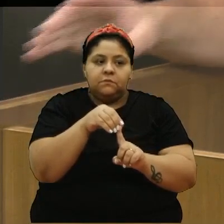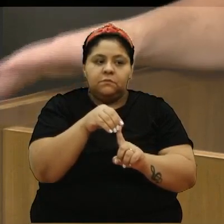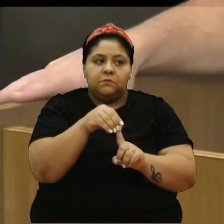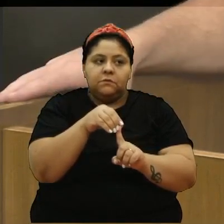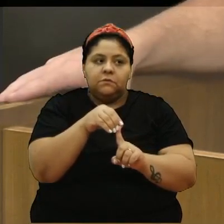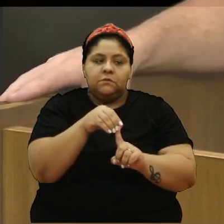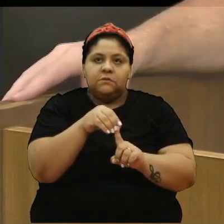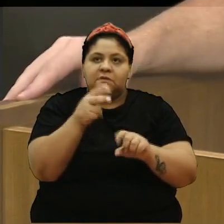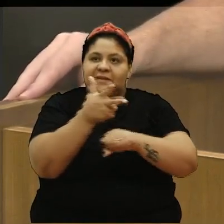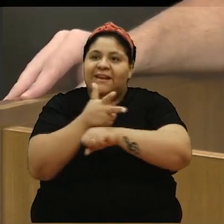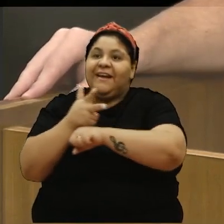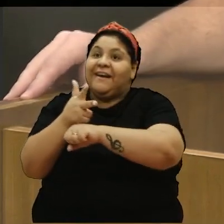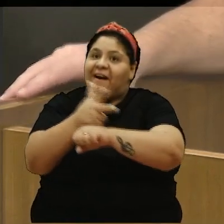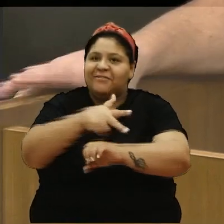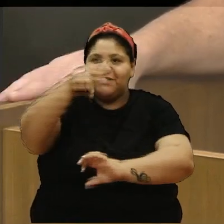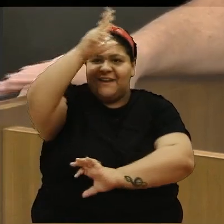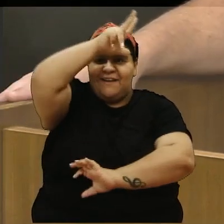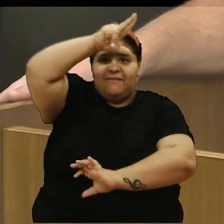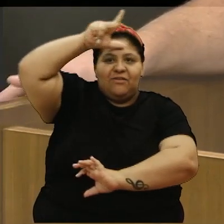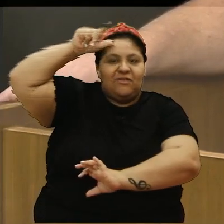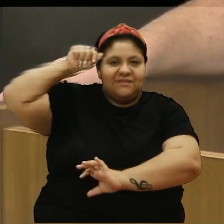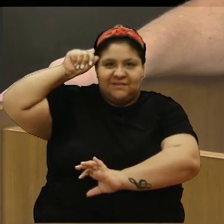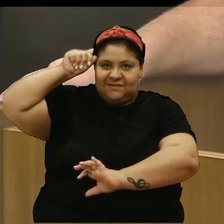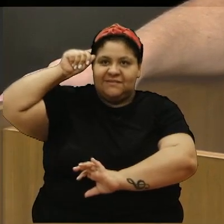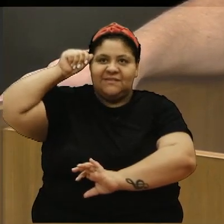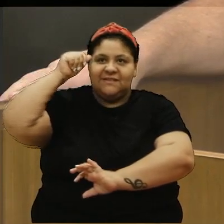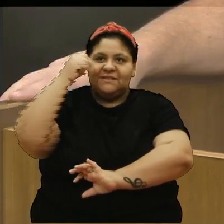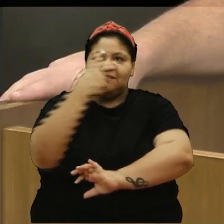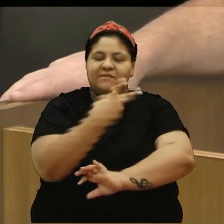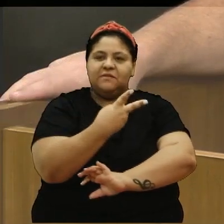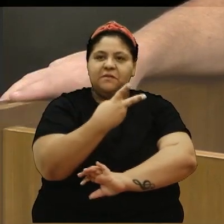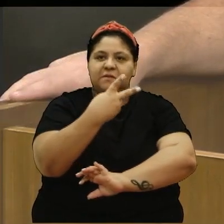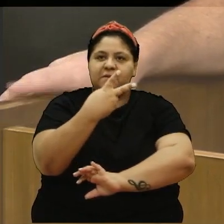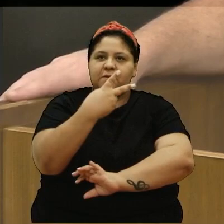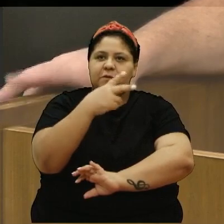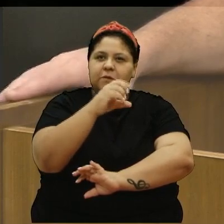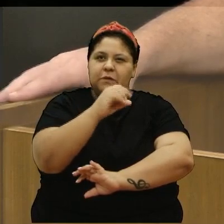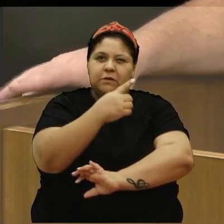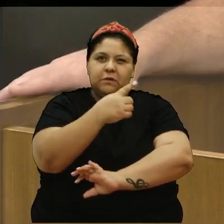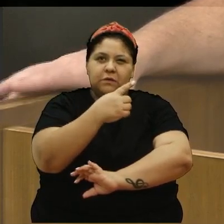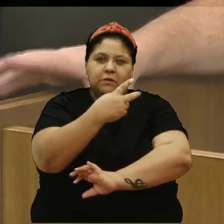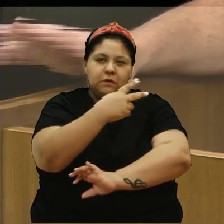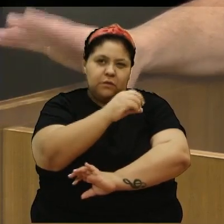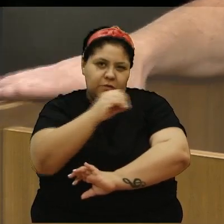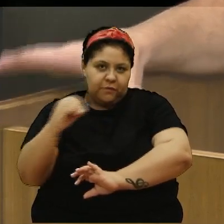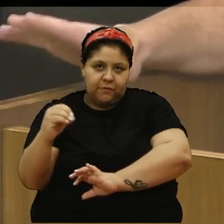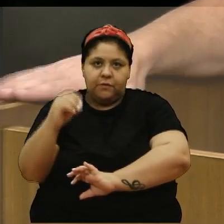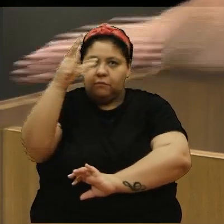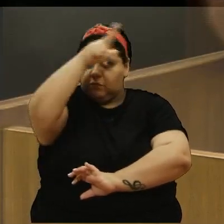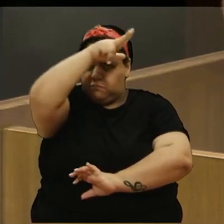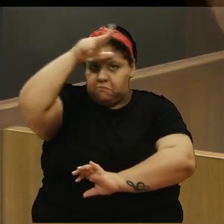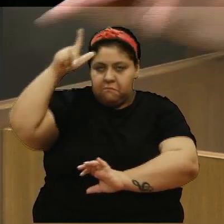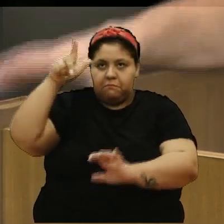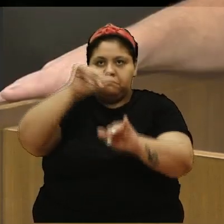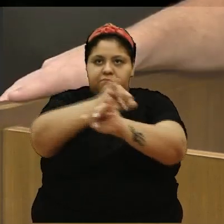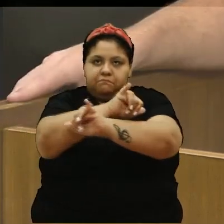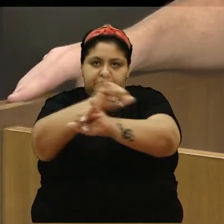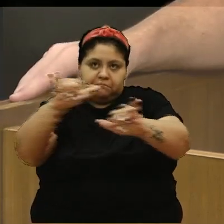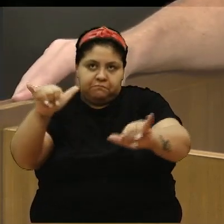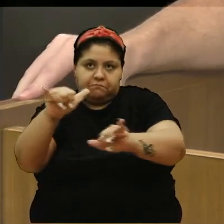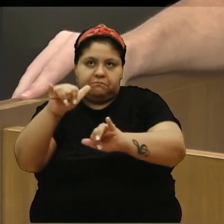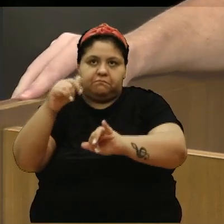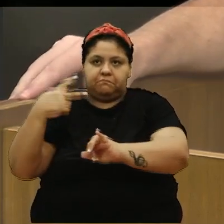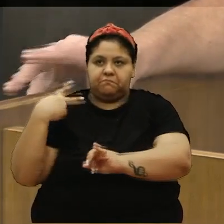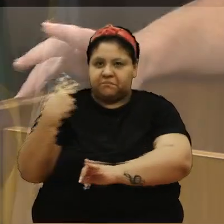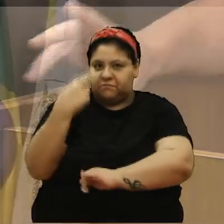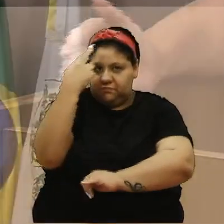Sobre o vídeo, né, do prefeito ali, que além dos 1.200 casos que o prefeito comunicou ali, o Rafael Bueno falou